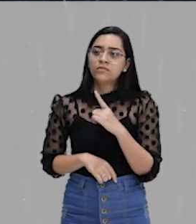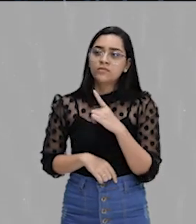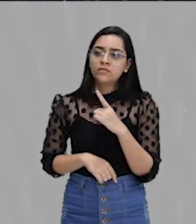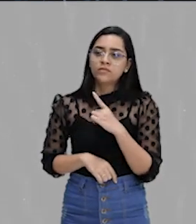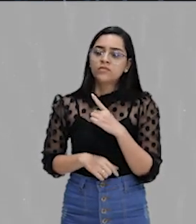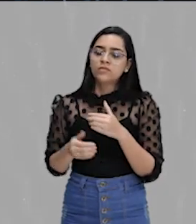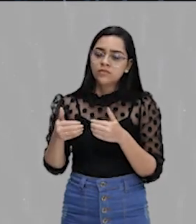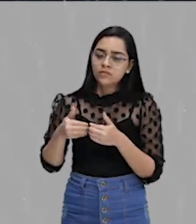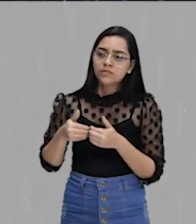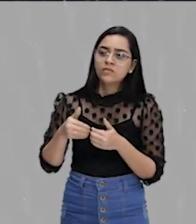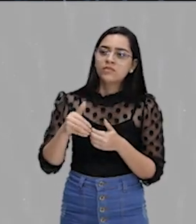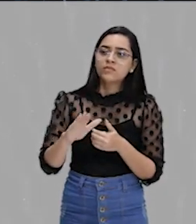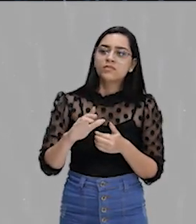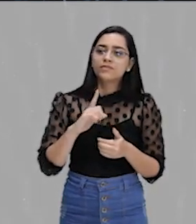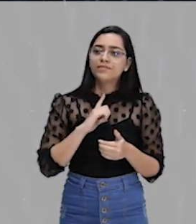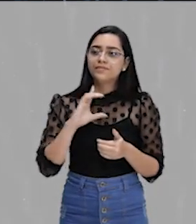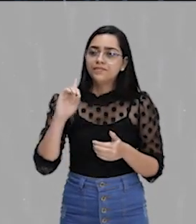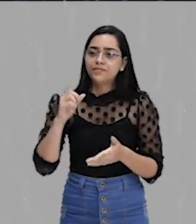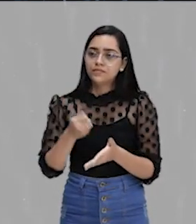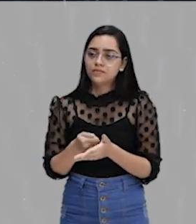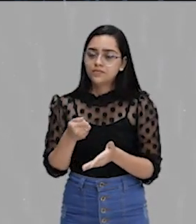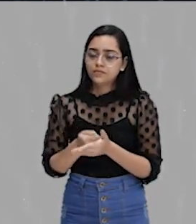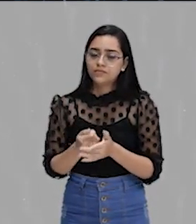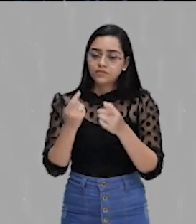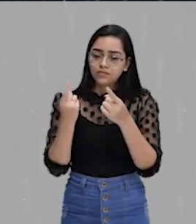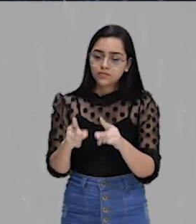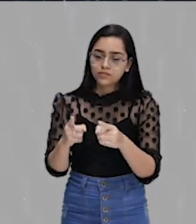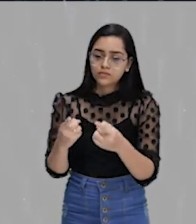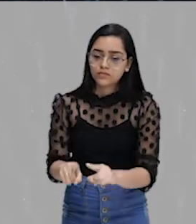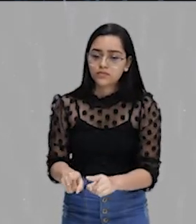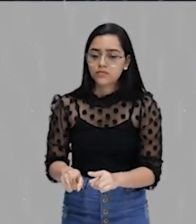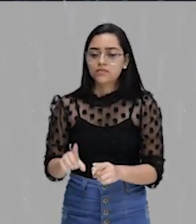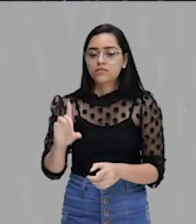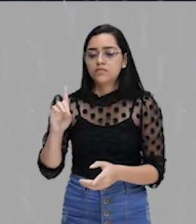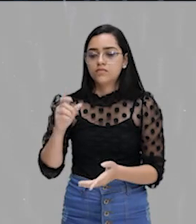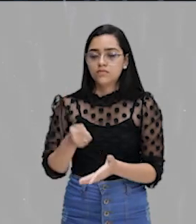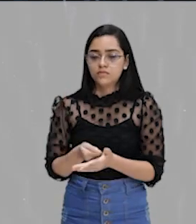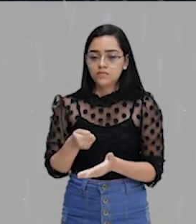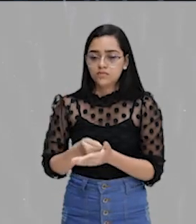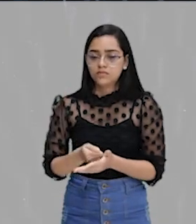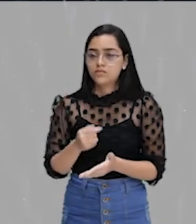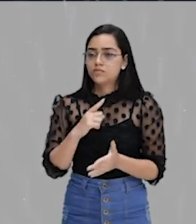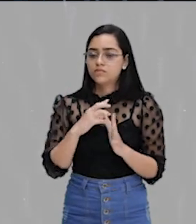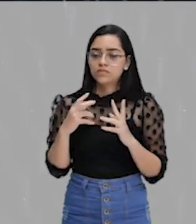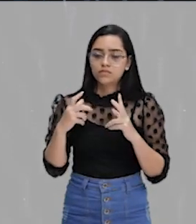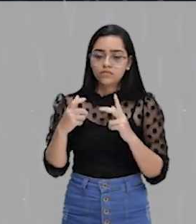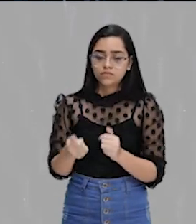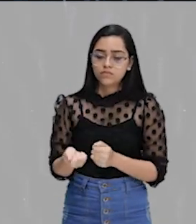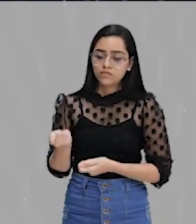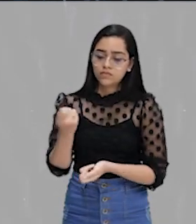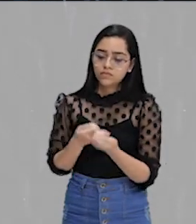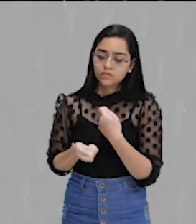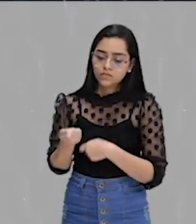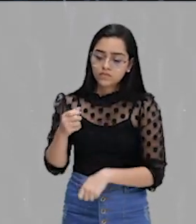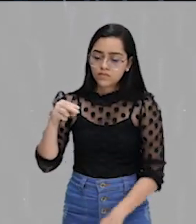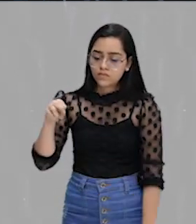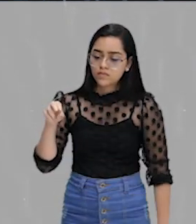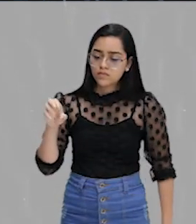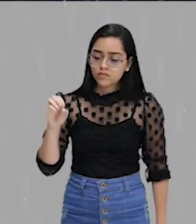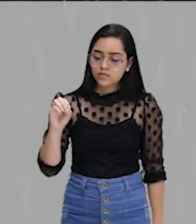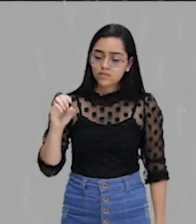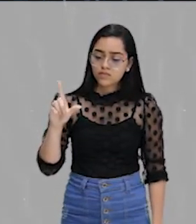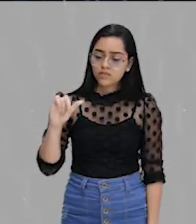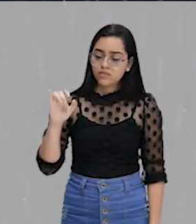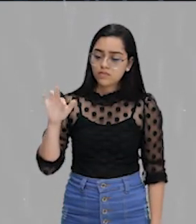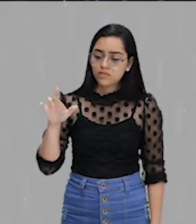ao continuismo de uma ditadura que perseguiu, de uma ditadura que abriu o Chile para uma economia neoliberal, de